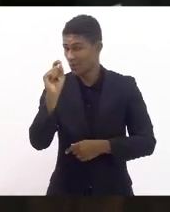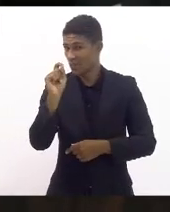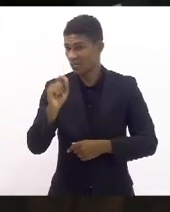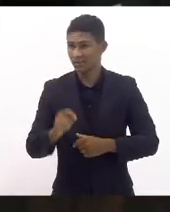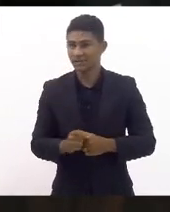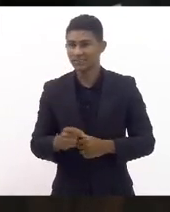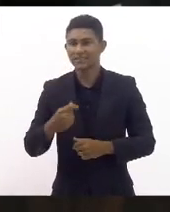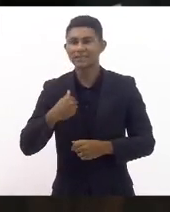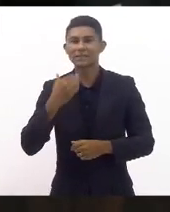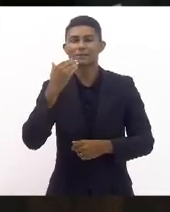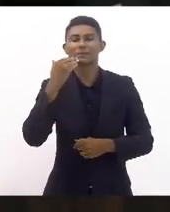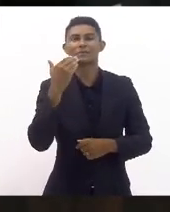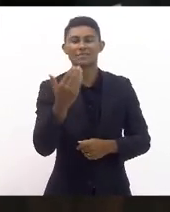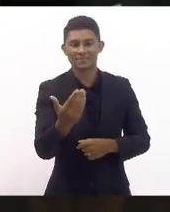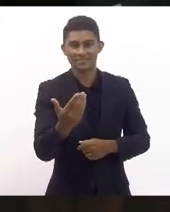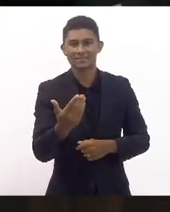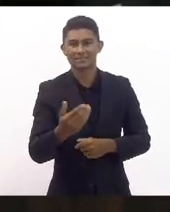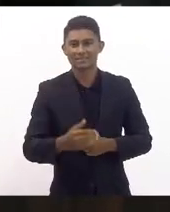o apoiamento